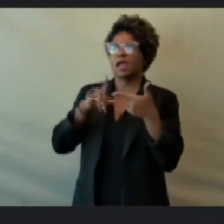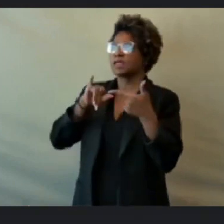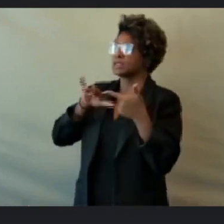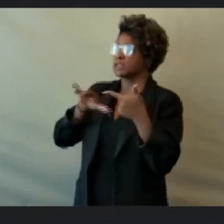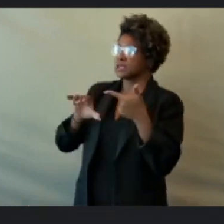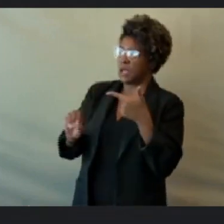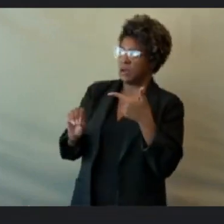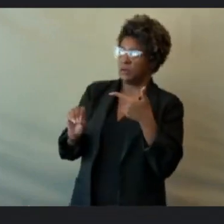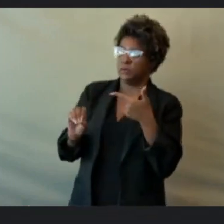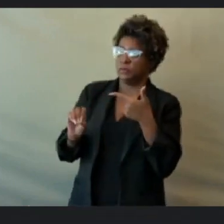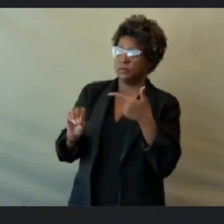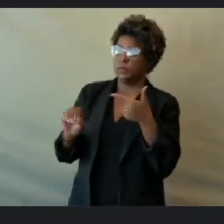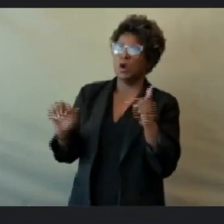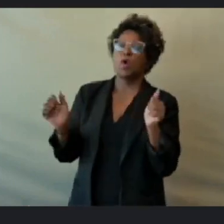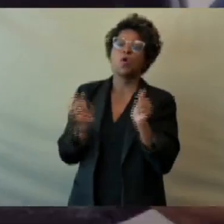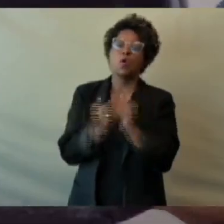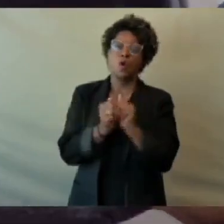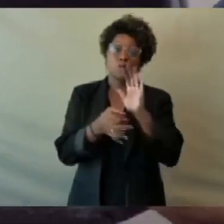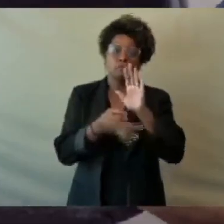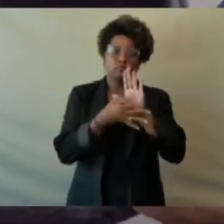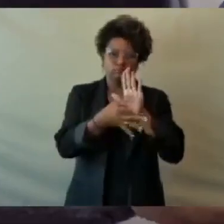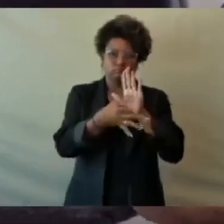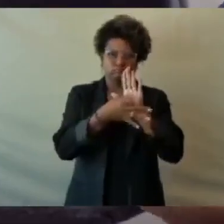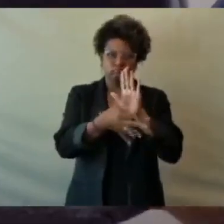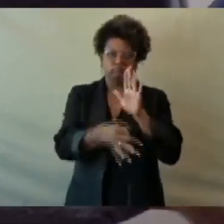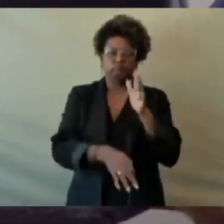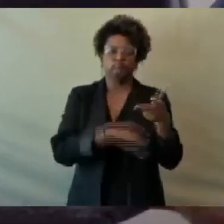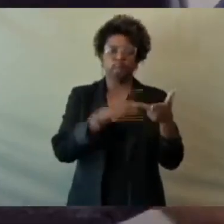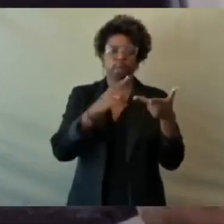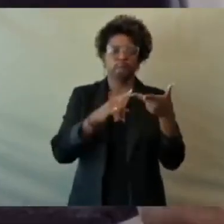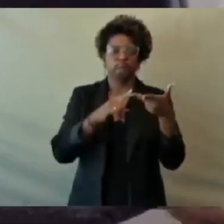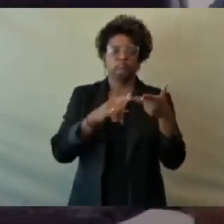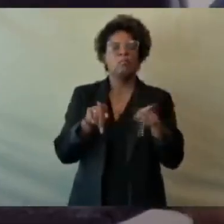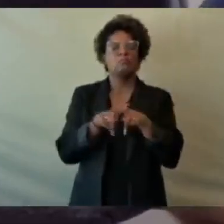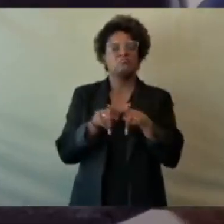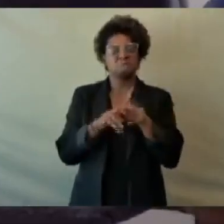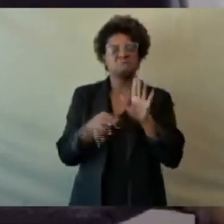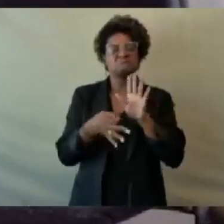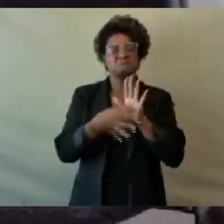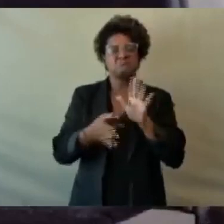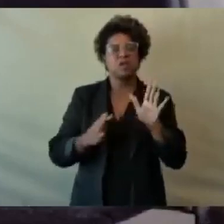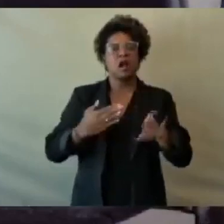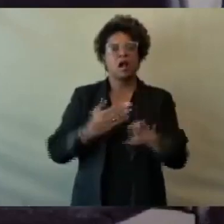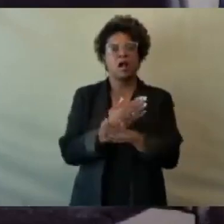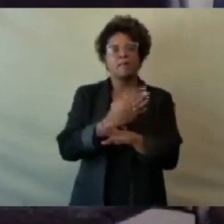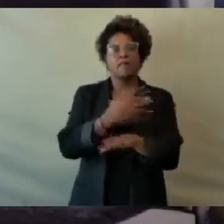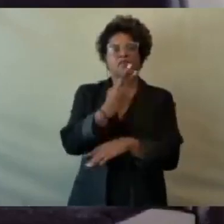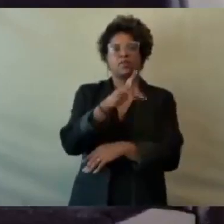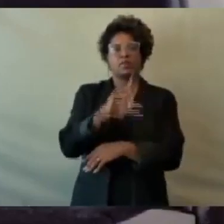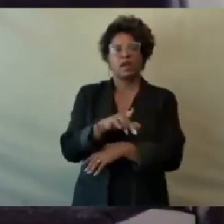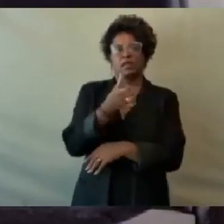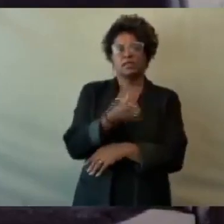Com o parecer. Também voto com o parecer. Fica aprovado o parecer do projeto de lei 662-2023.